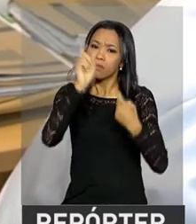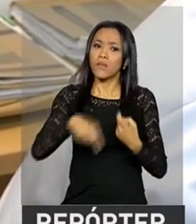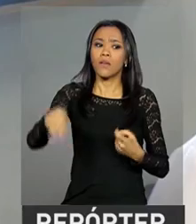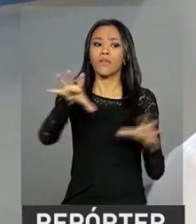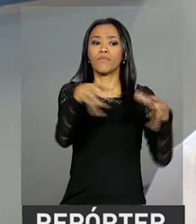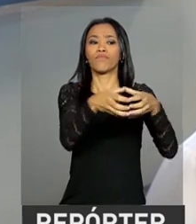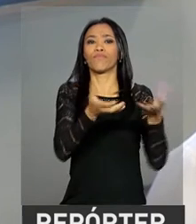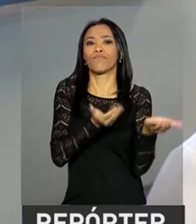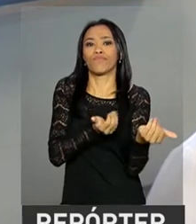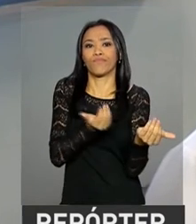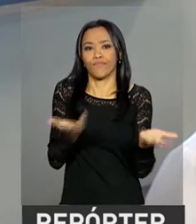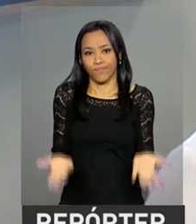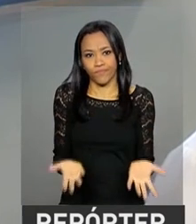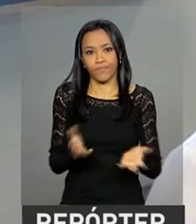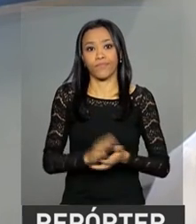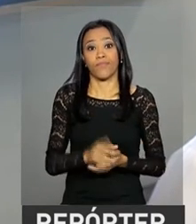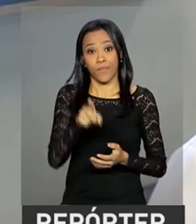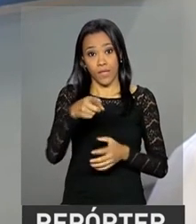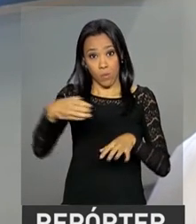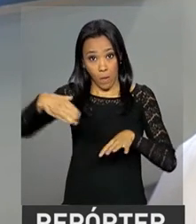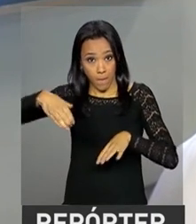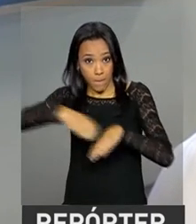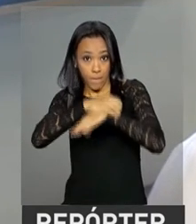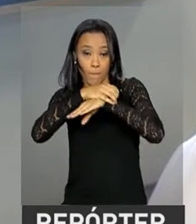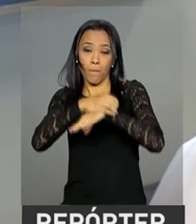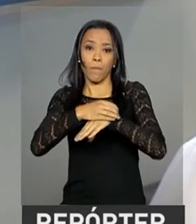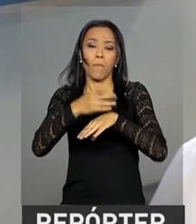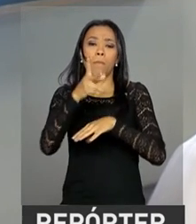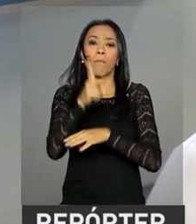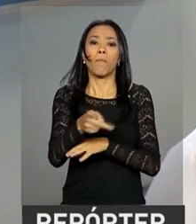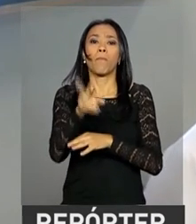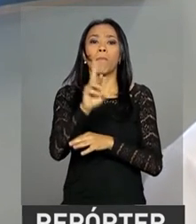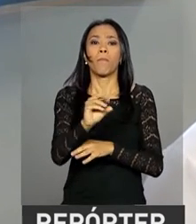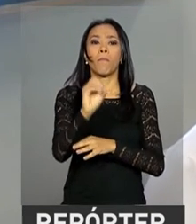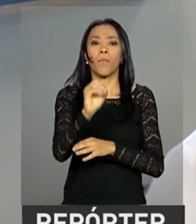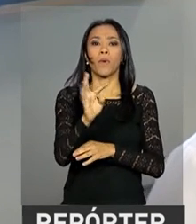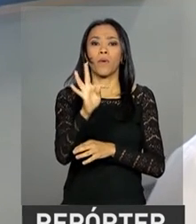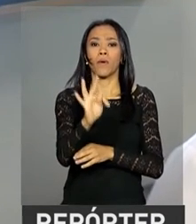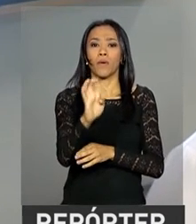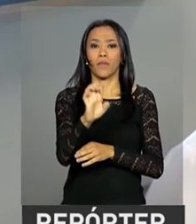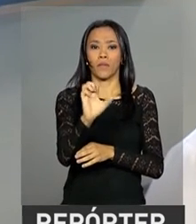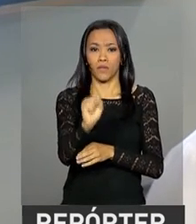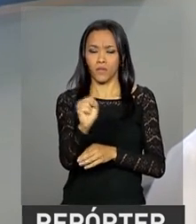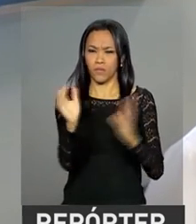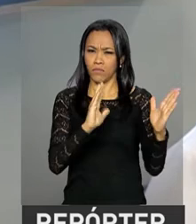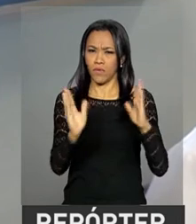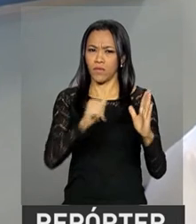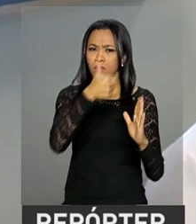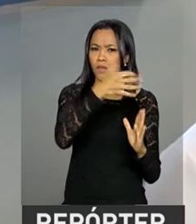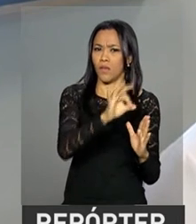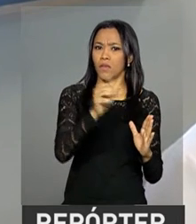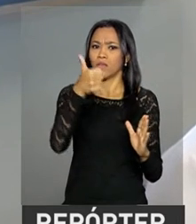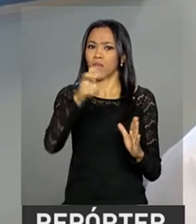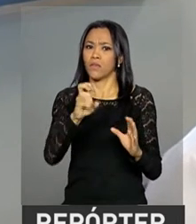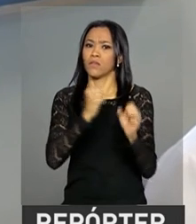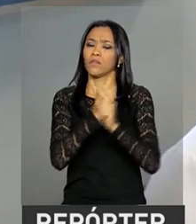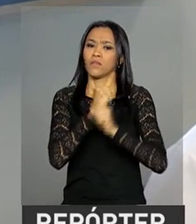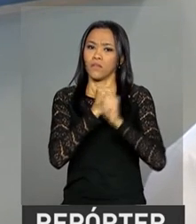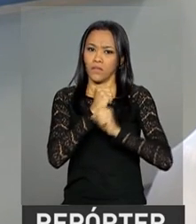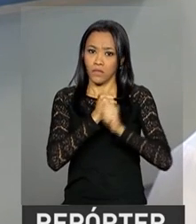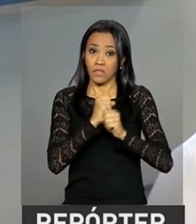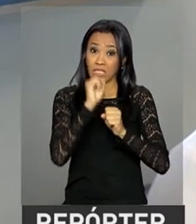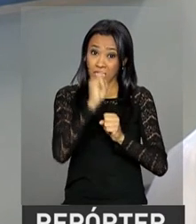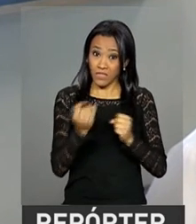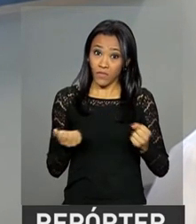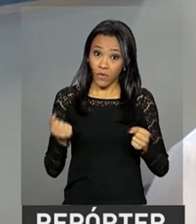numa prótese 10 após a colocação ela dura em média de dez entre dez e 15 anos e se a proposta colocada num paciente mais